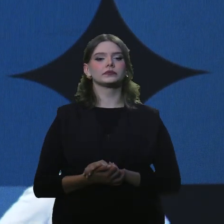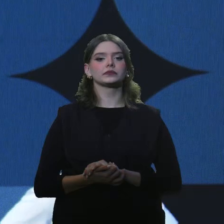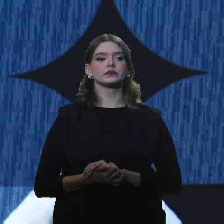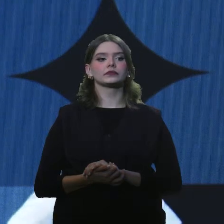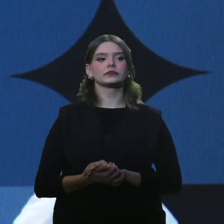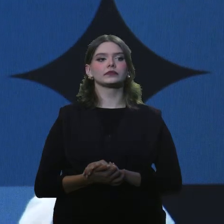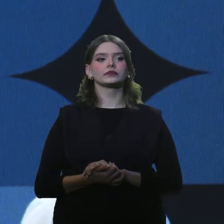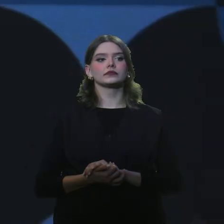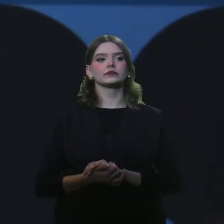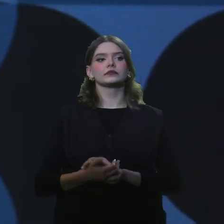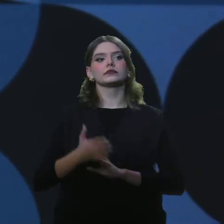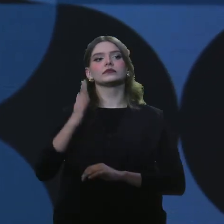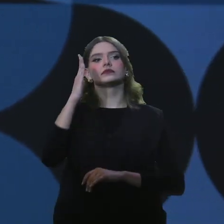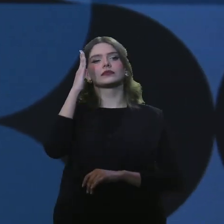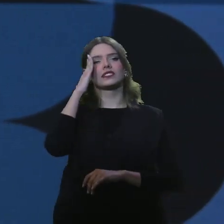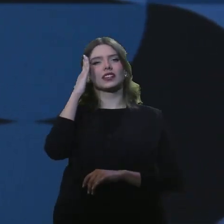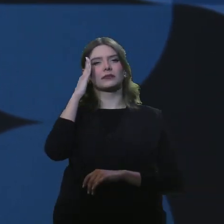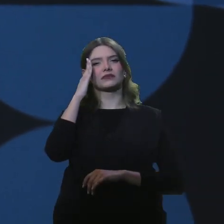E sabe,